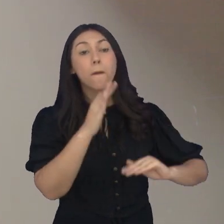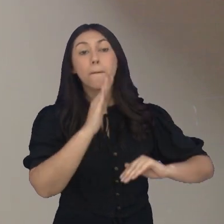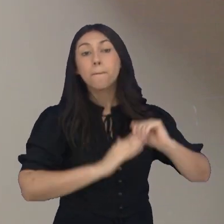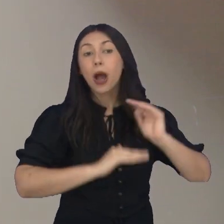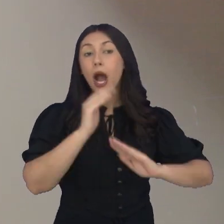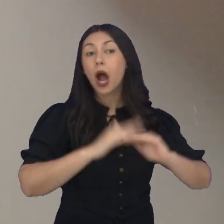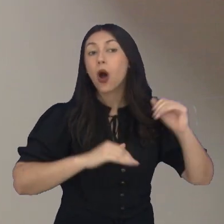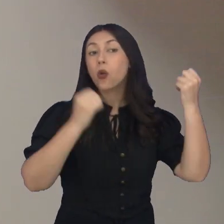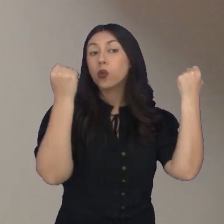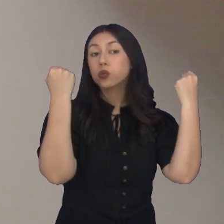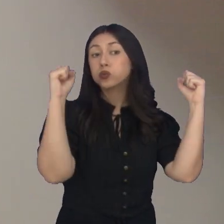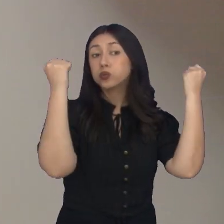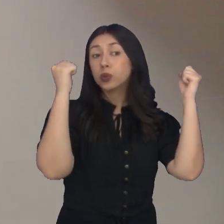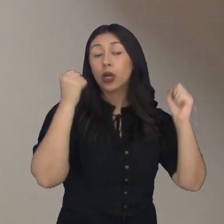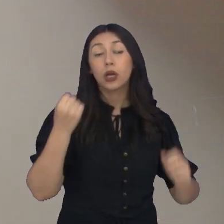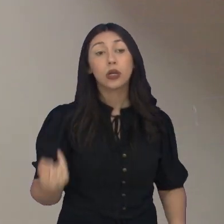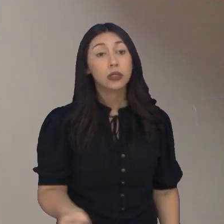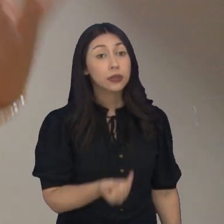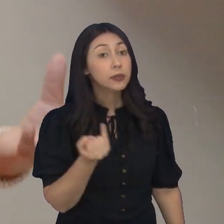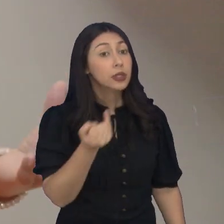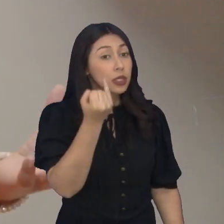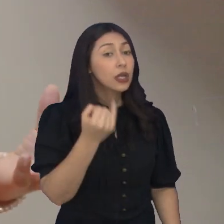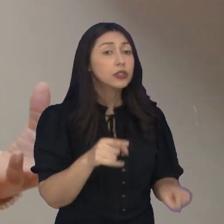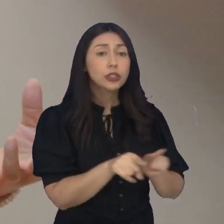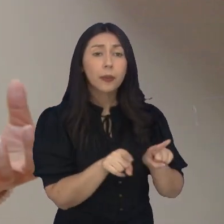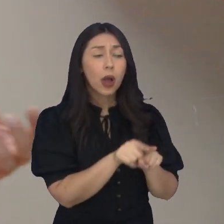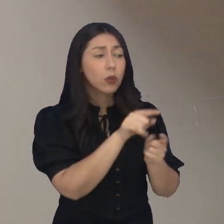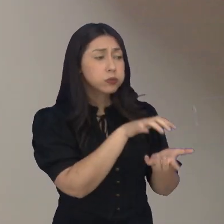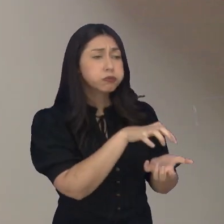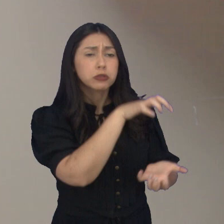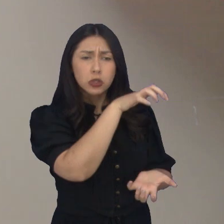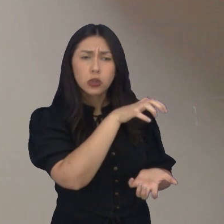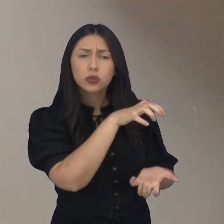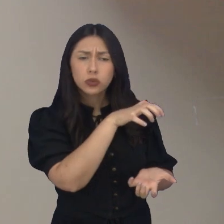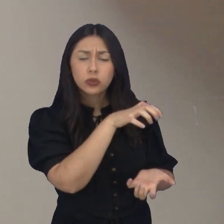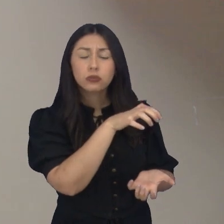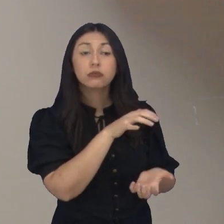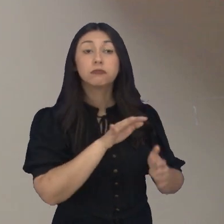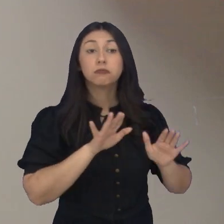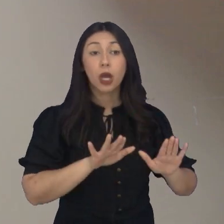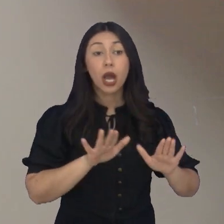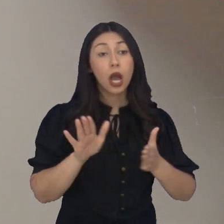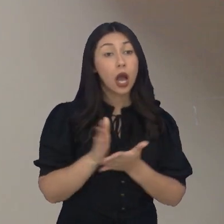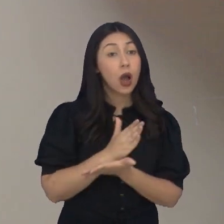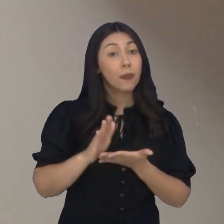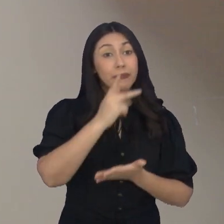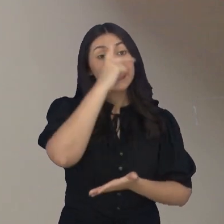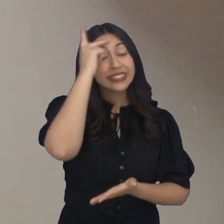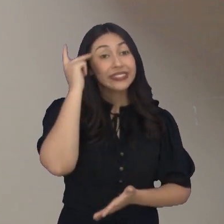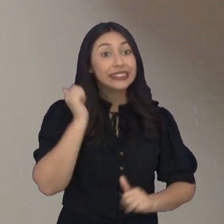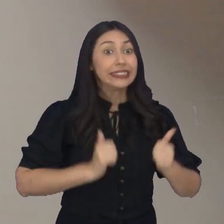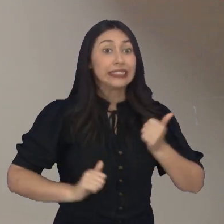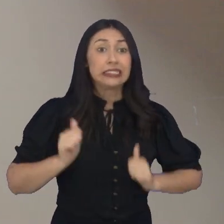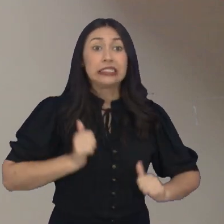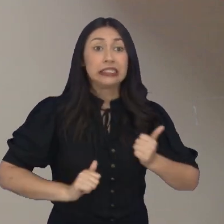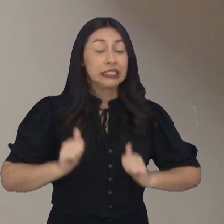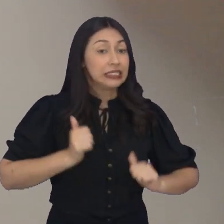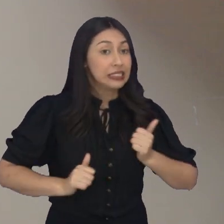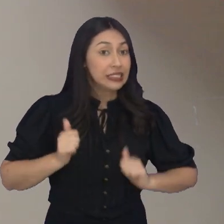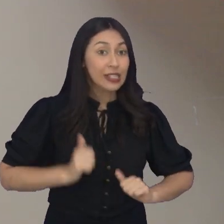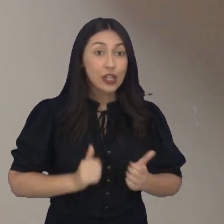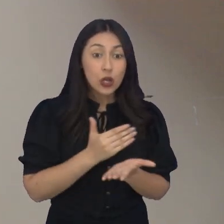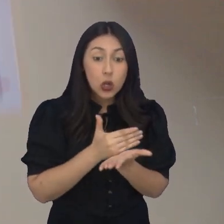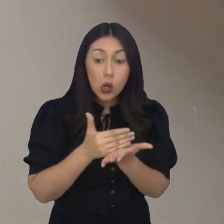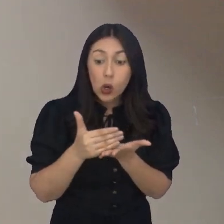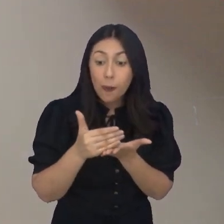atividade física é fundamental. Falou aquela questão dos idosos que nós já abordamos, mas algumas pessoas são ansiosas e começam a praticar